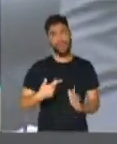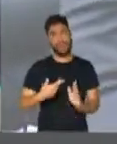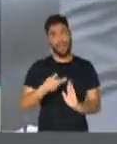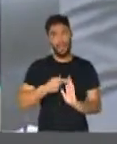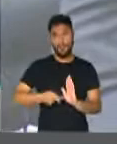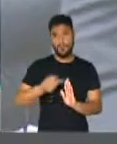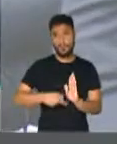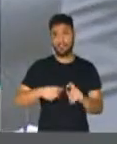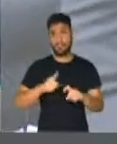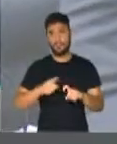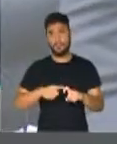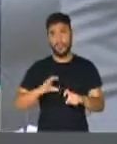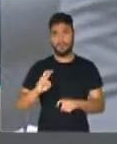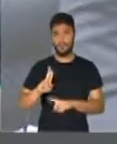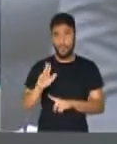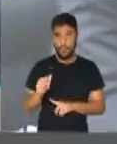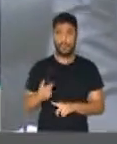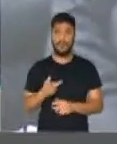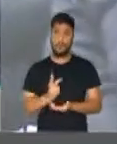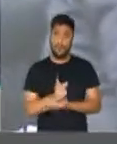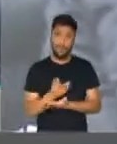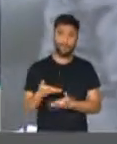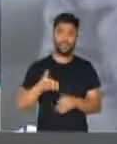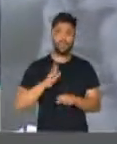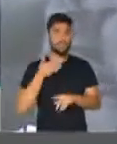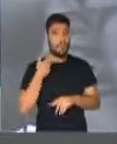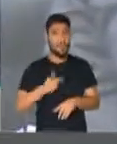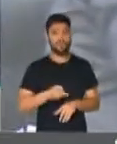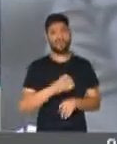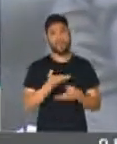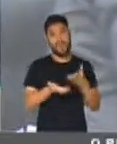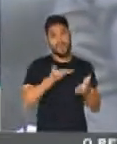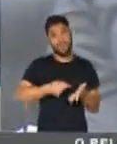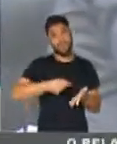esta política pública tão fundamental para atender a população mais pobre do nosso país.